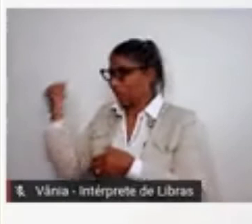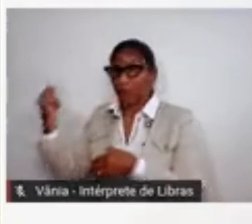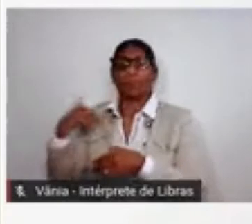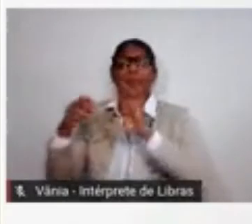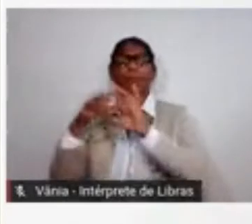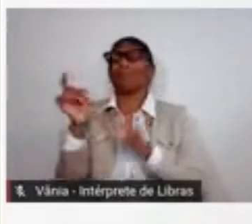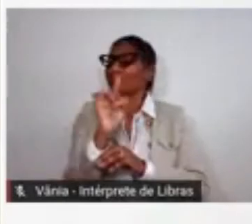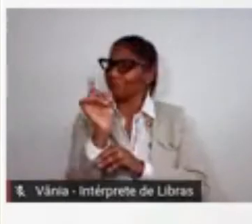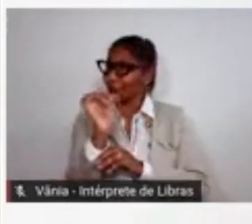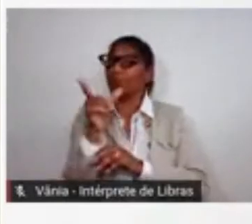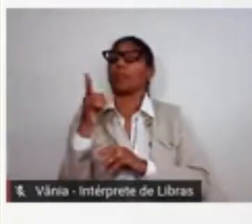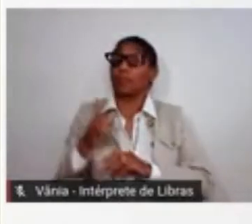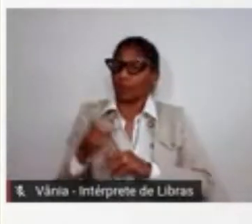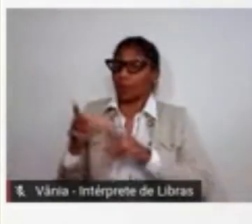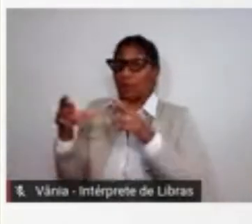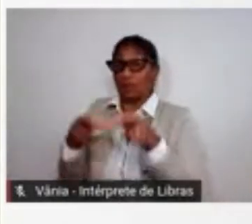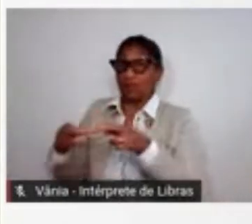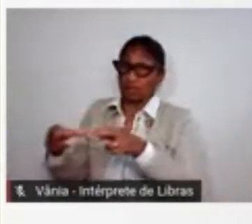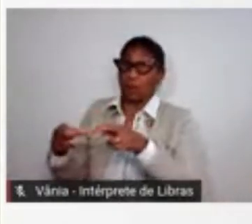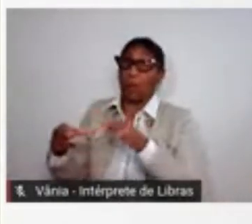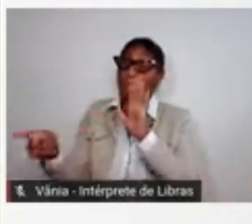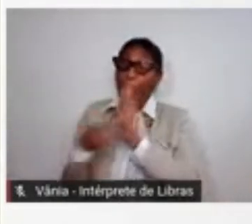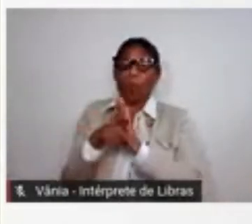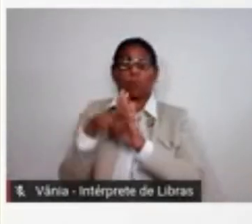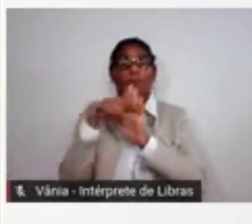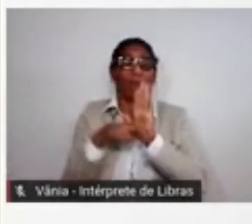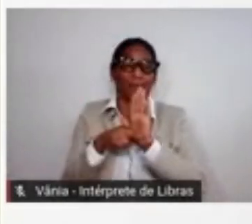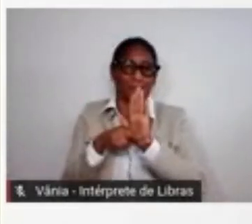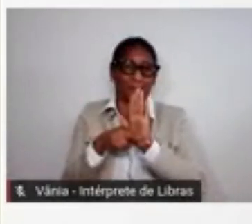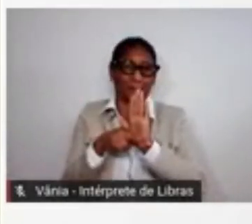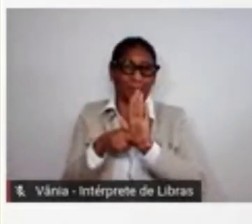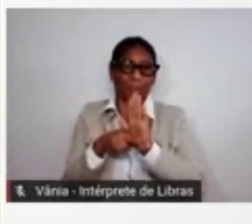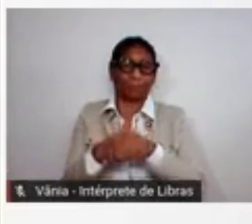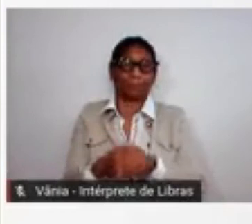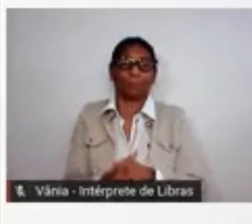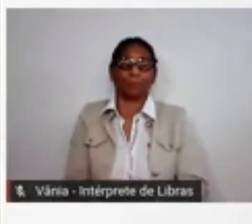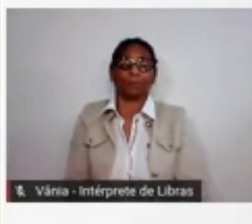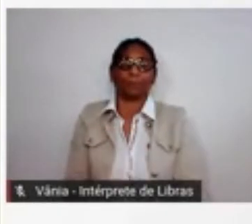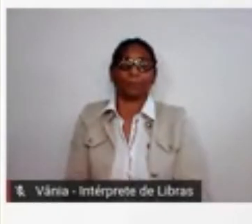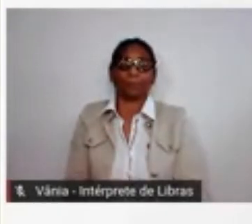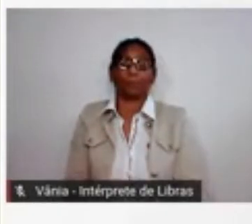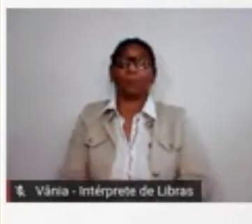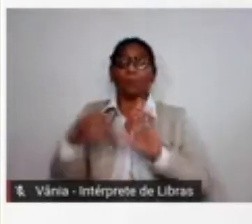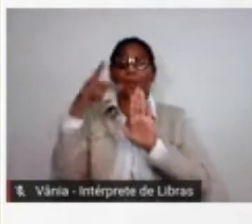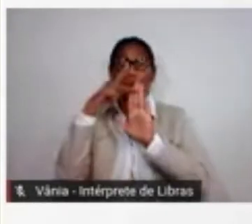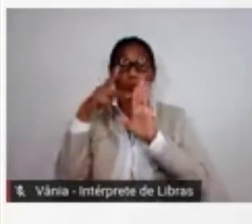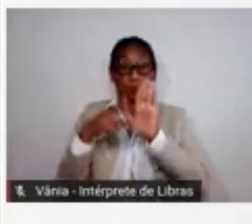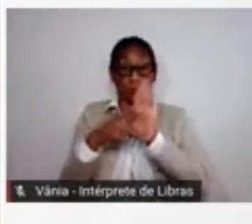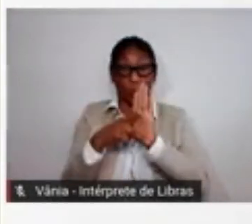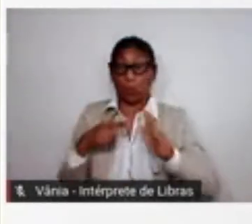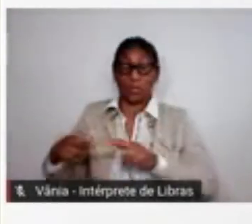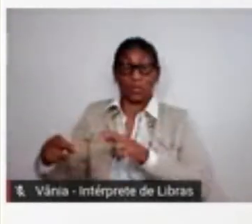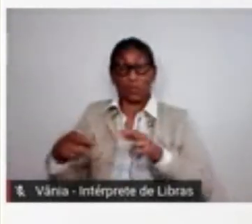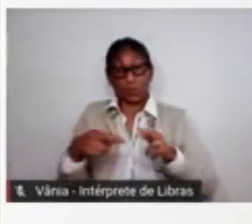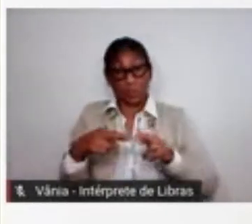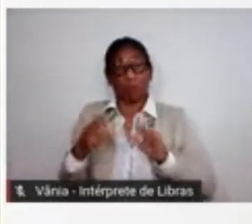os protocolos que regionalmente forem estabelecidos, no mínimo os protocolos que regionalmente forem estabelecidos.